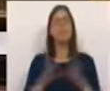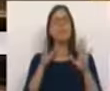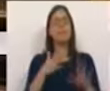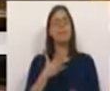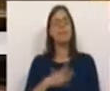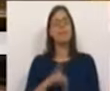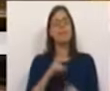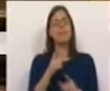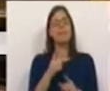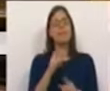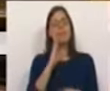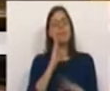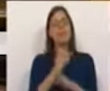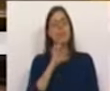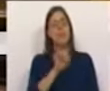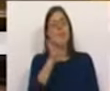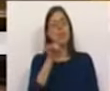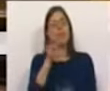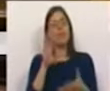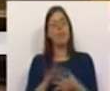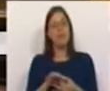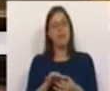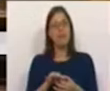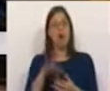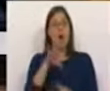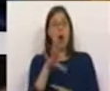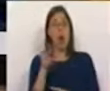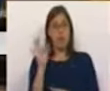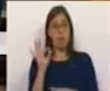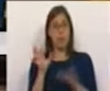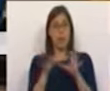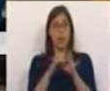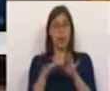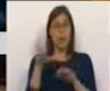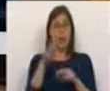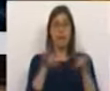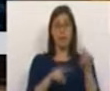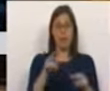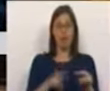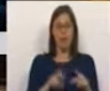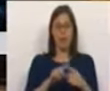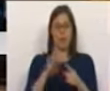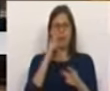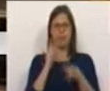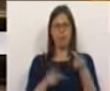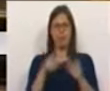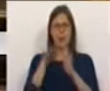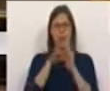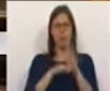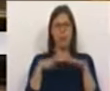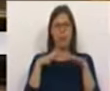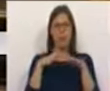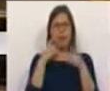Queria colocar-lhe uma última questão que tem a ver com opções em matéria fiscal. Uma primeira avaliação do programa